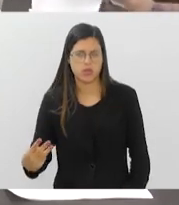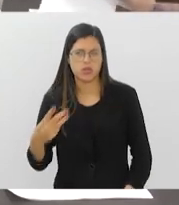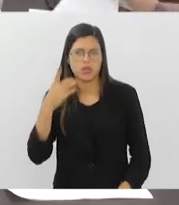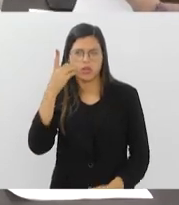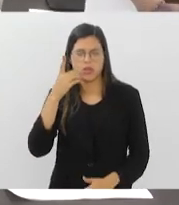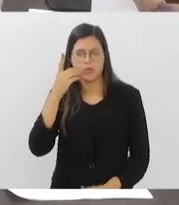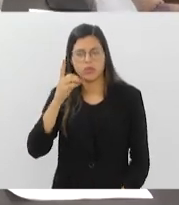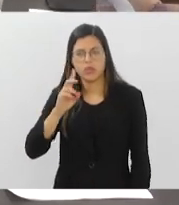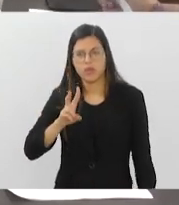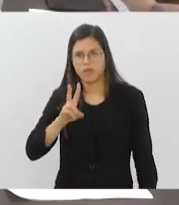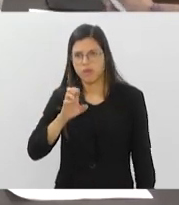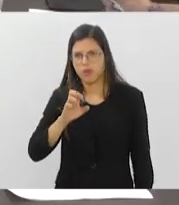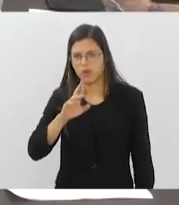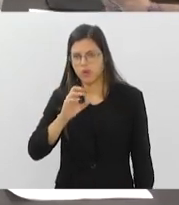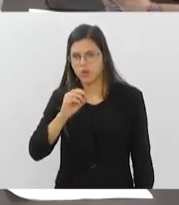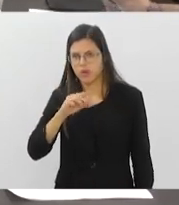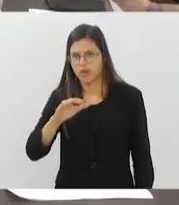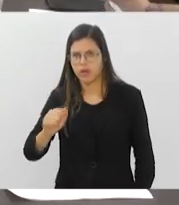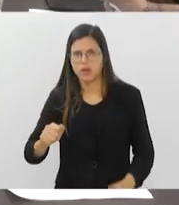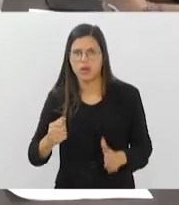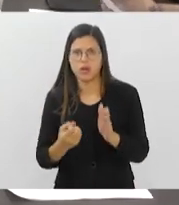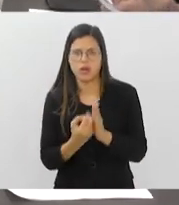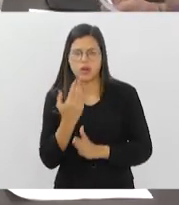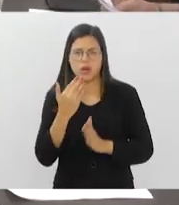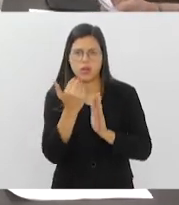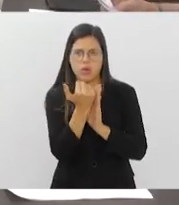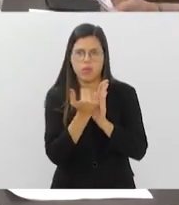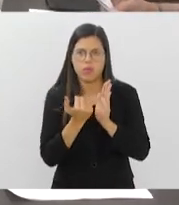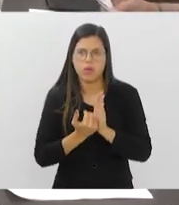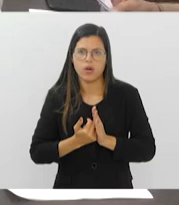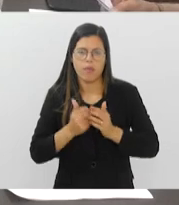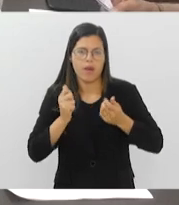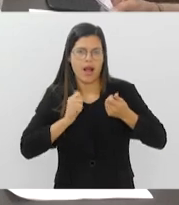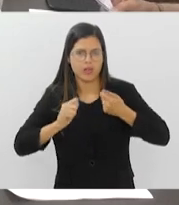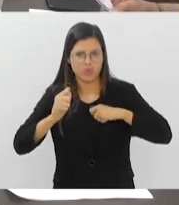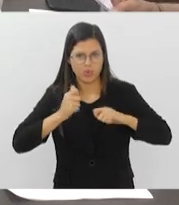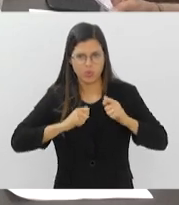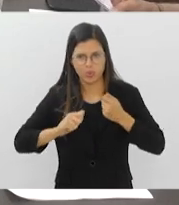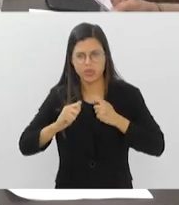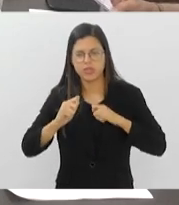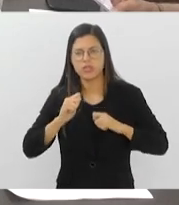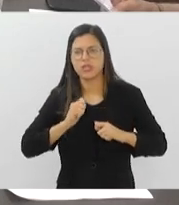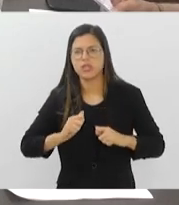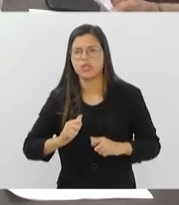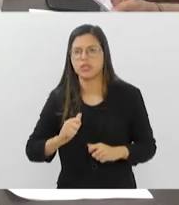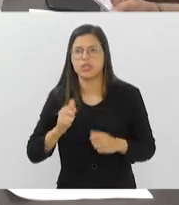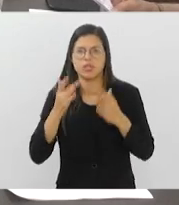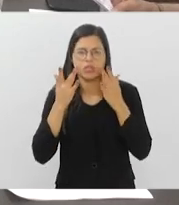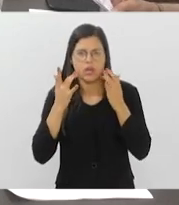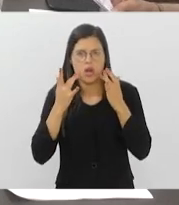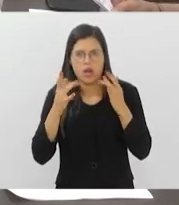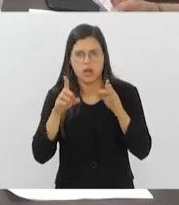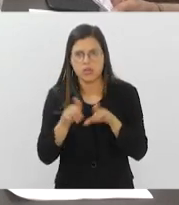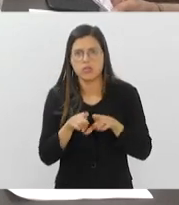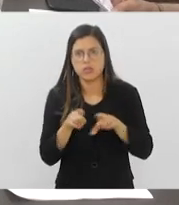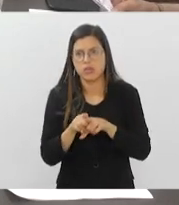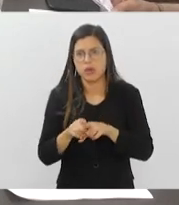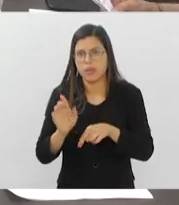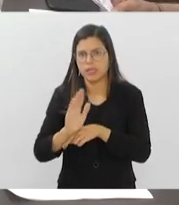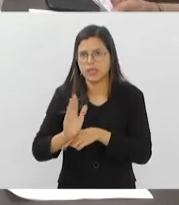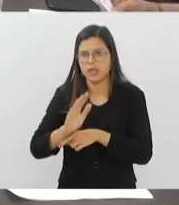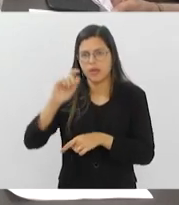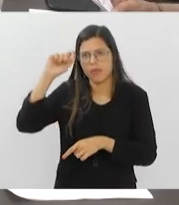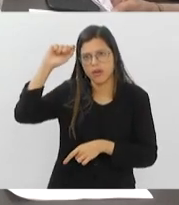Verônica Lima, que cria o programa de incentivo a atores, teatro e de dramaturgia negra. Lei